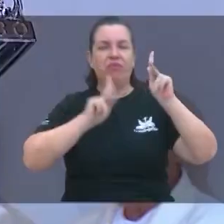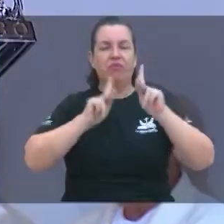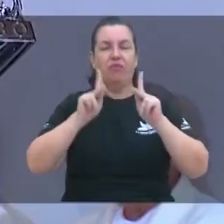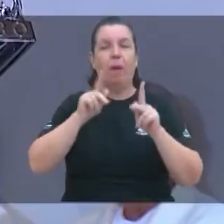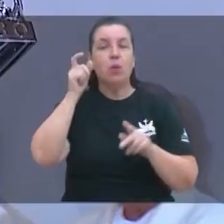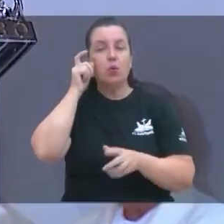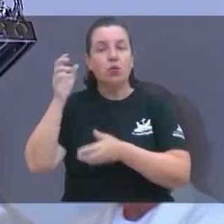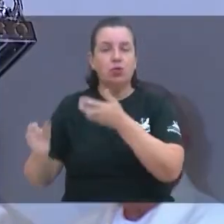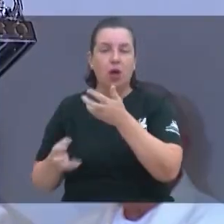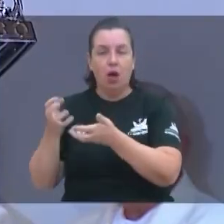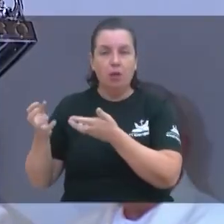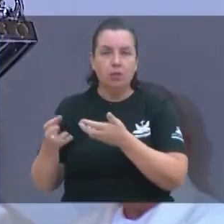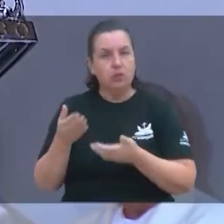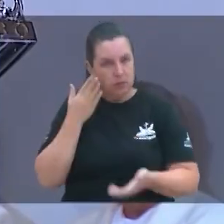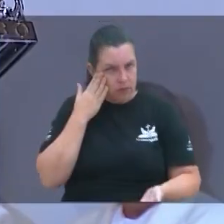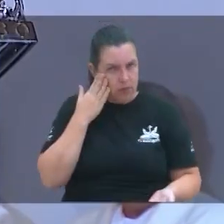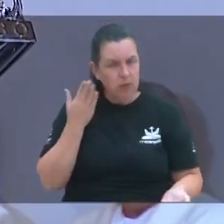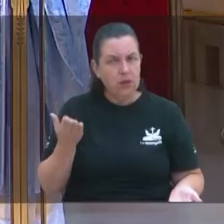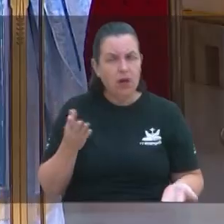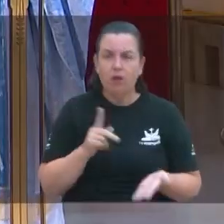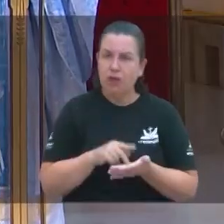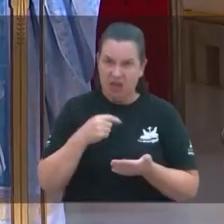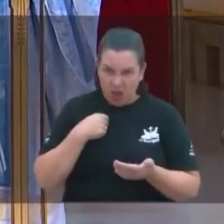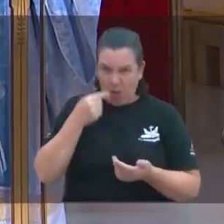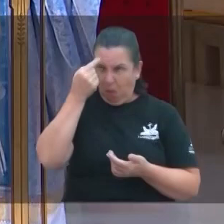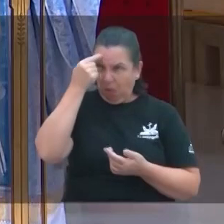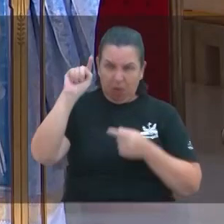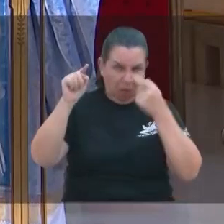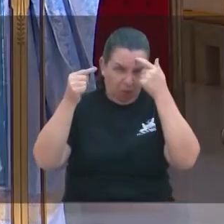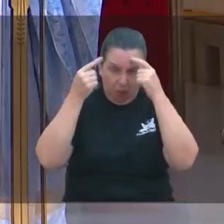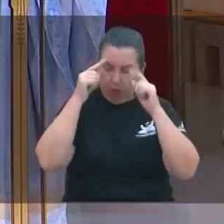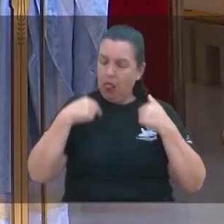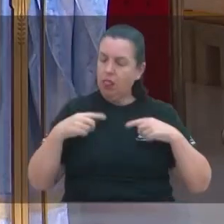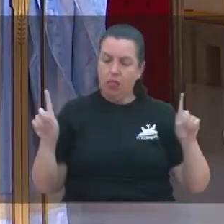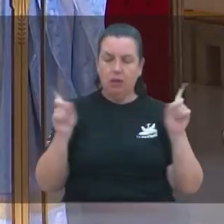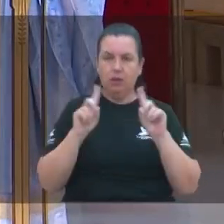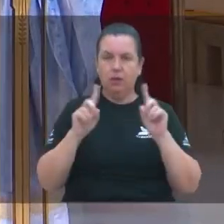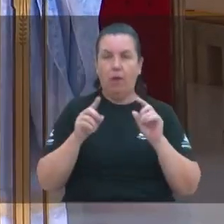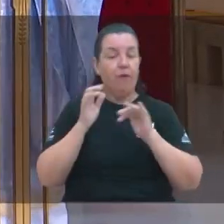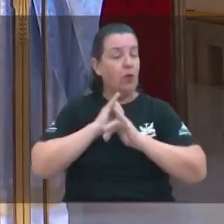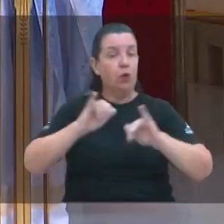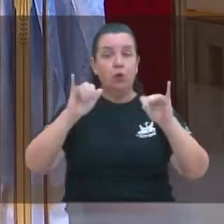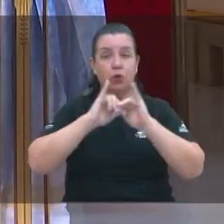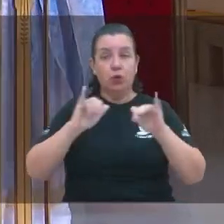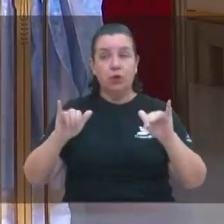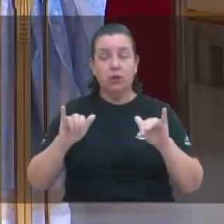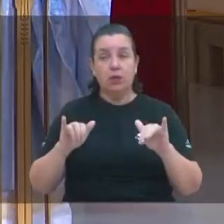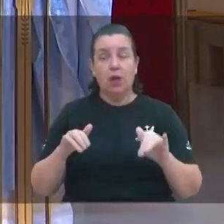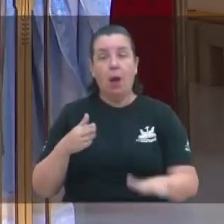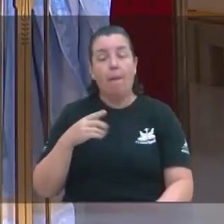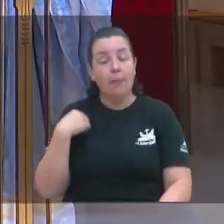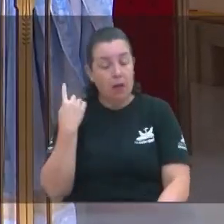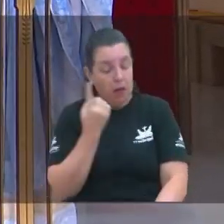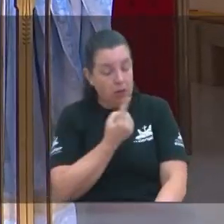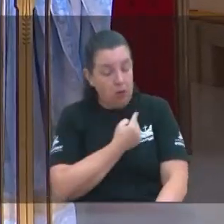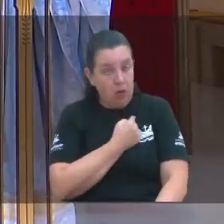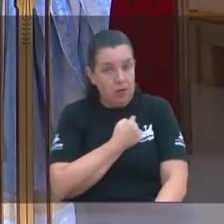Verdade? Não estou inventando. Foi notícia, pelo menos para nós.